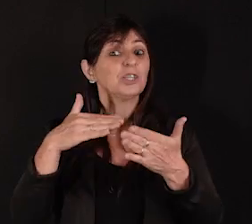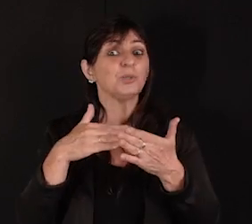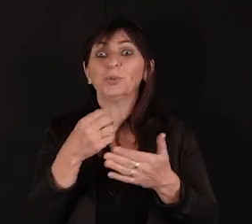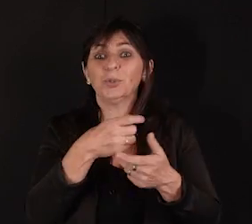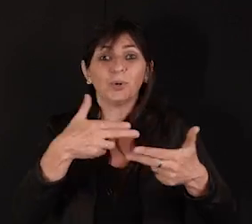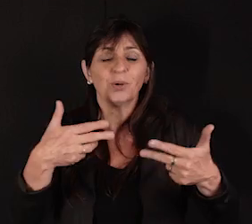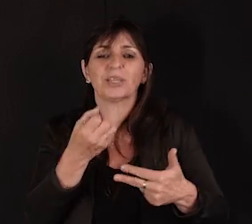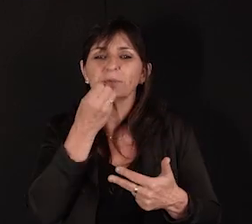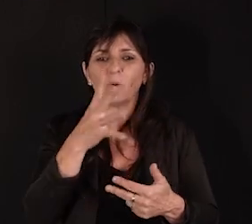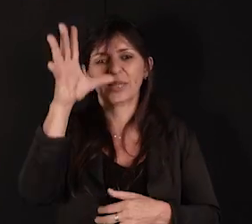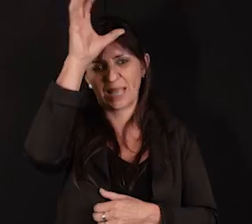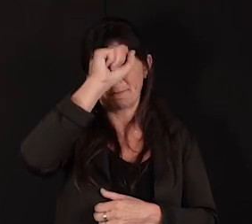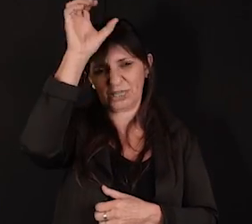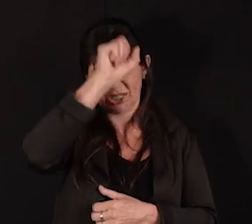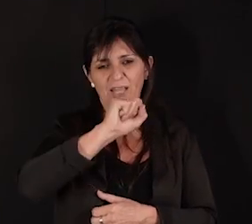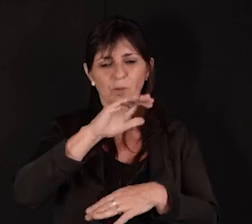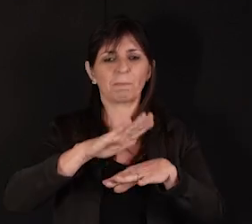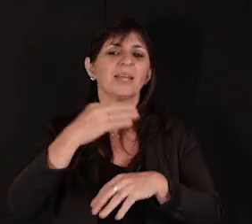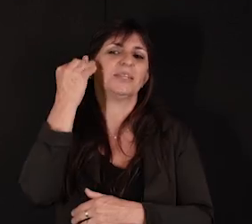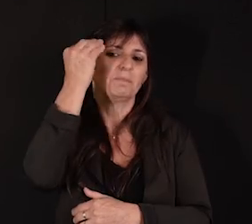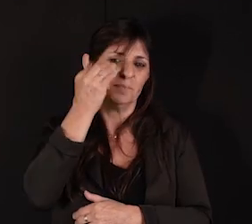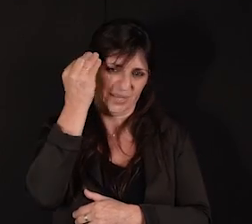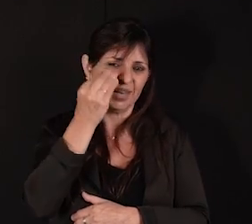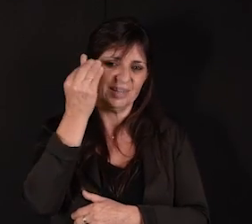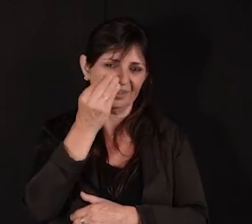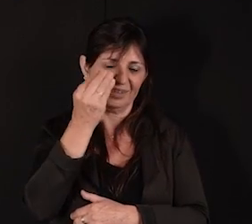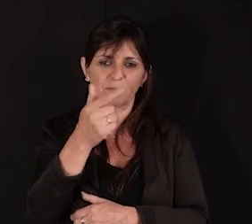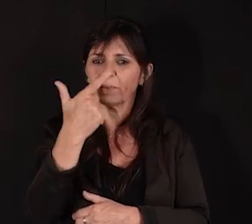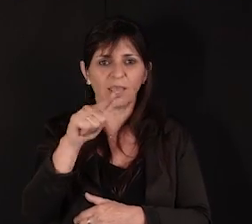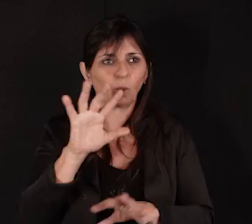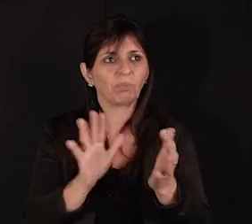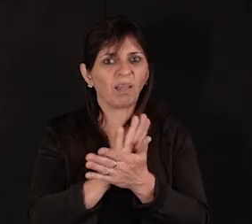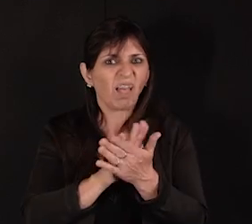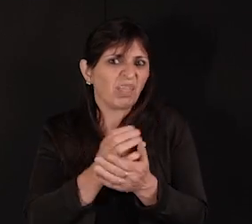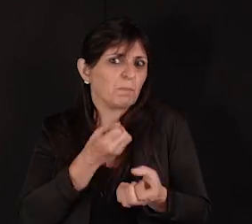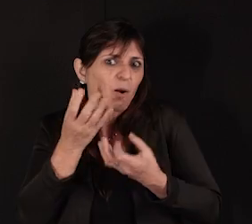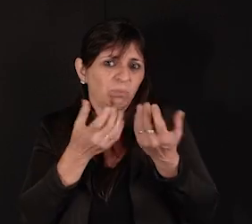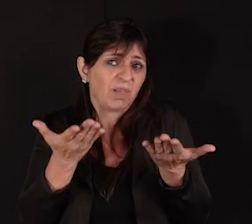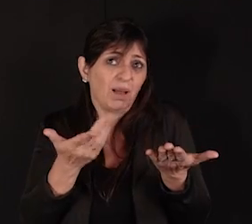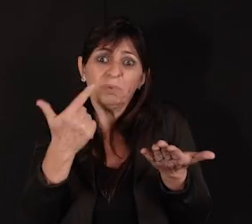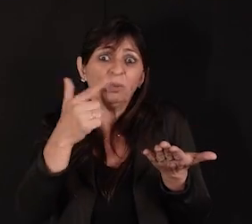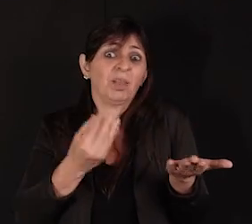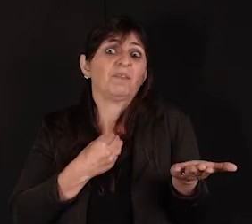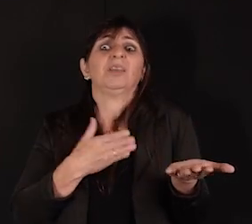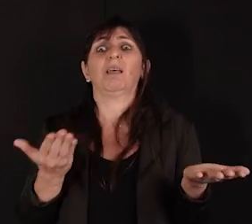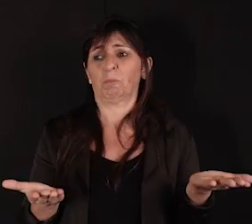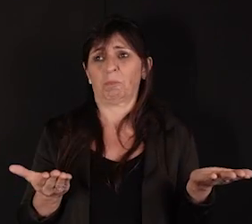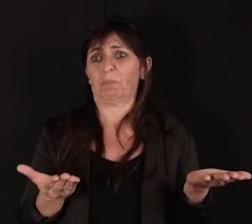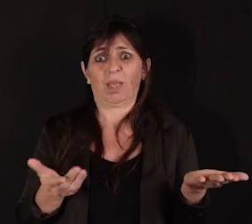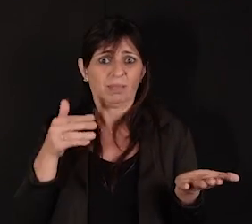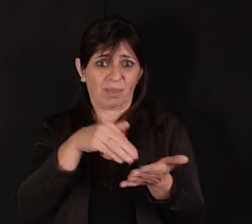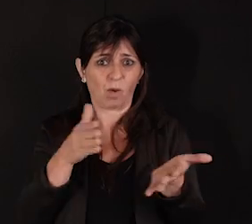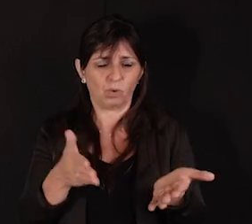assim. Aprendizado, né? Acho que quem não tem uma história para contar, não viveu, né? Oh, os fãs